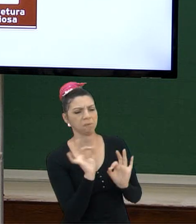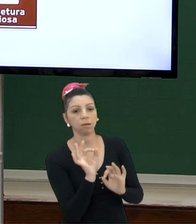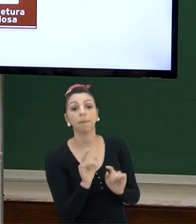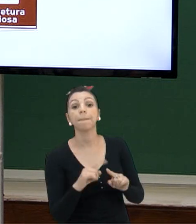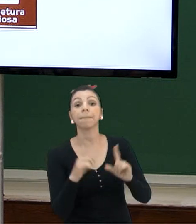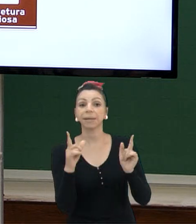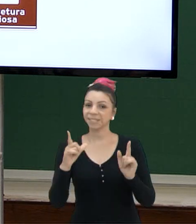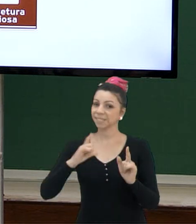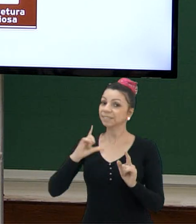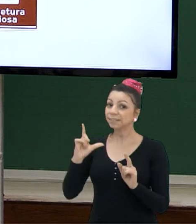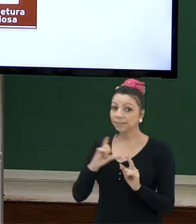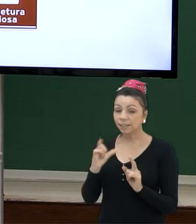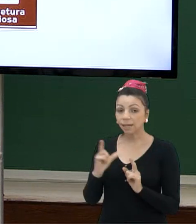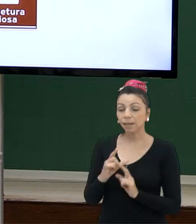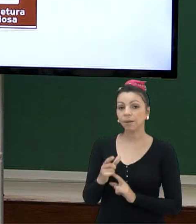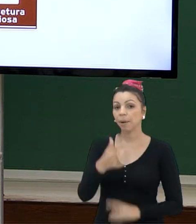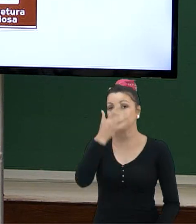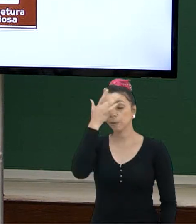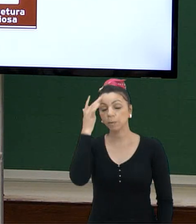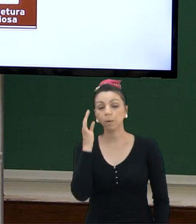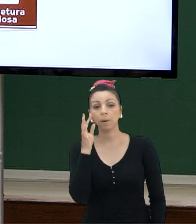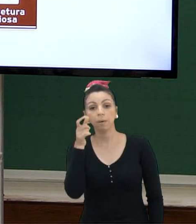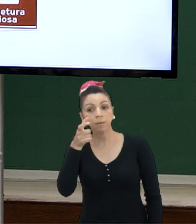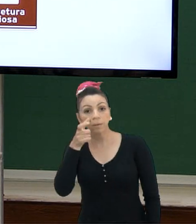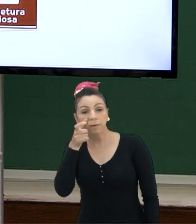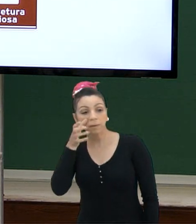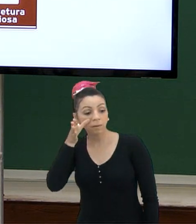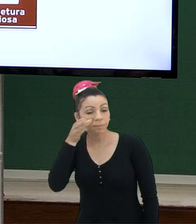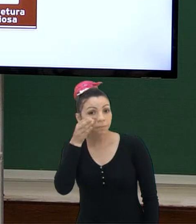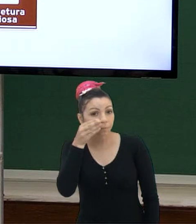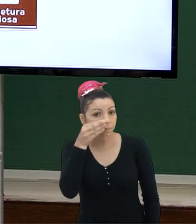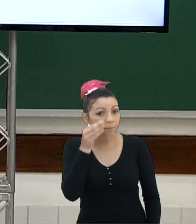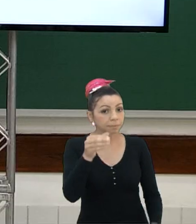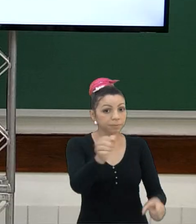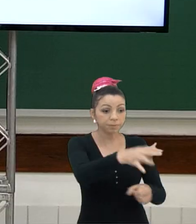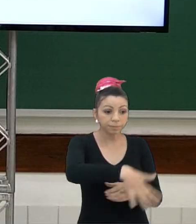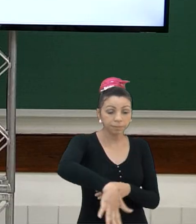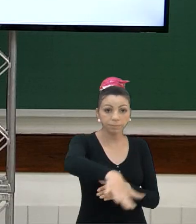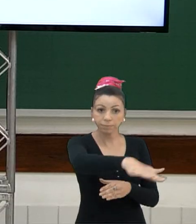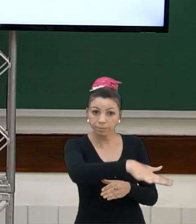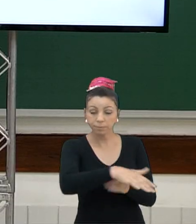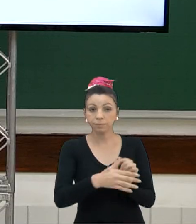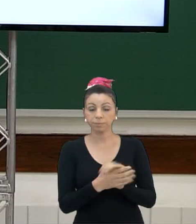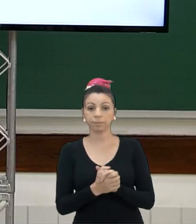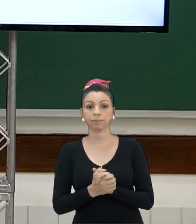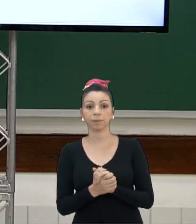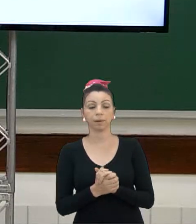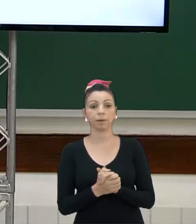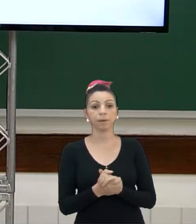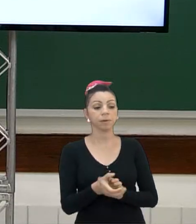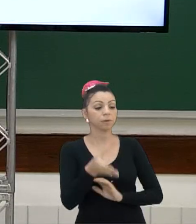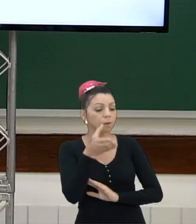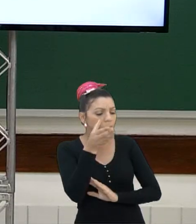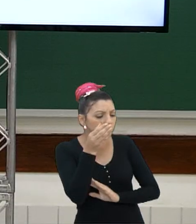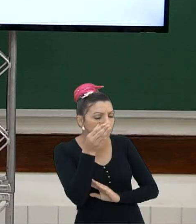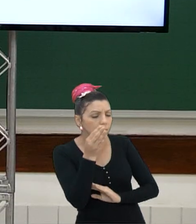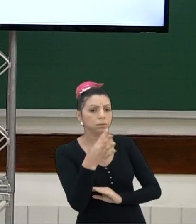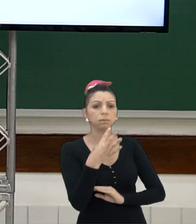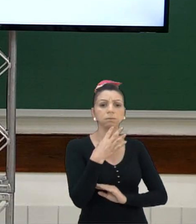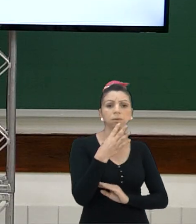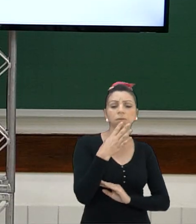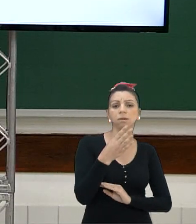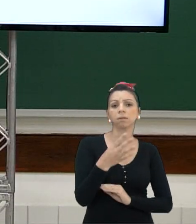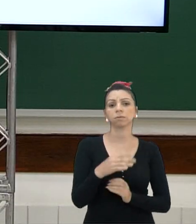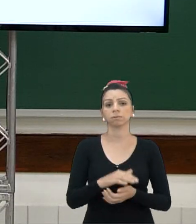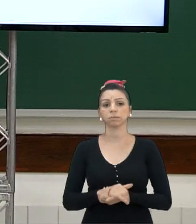alguma coisa que alguém gostaria de conhecer aí da sua região. Alguém que não é da sua região gostaria de ver, conhecer, saber um pouco